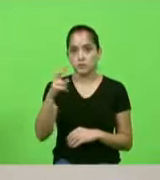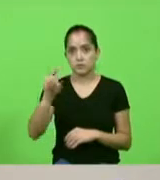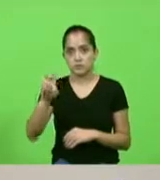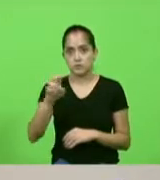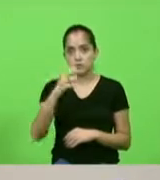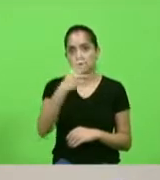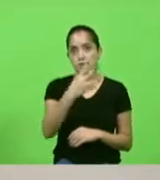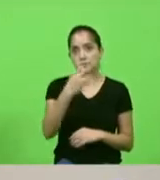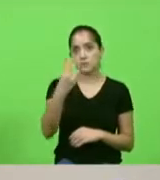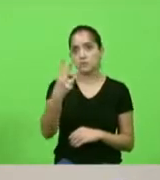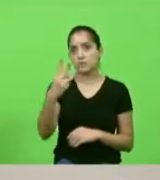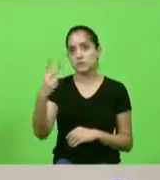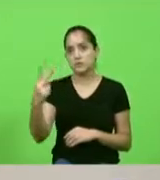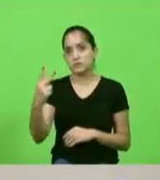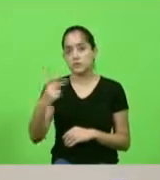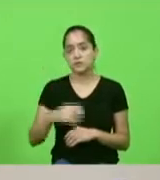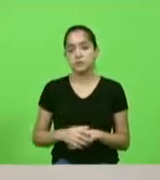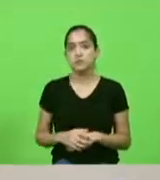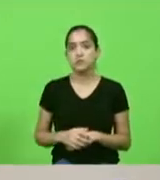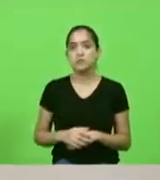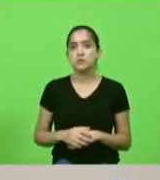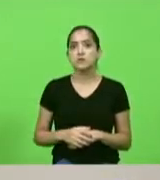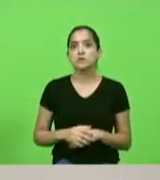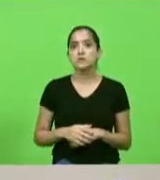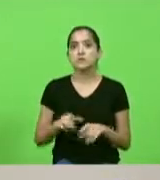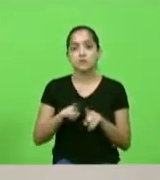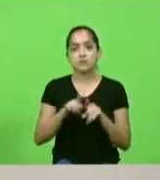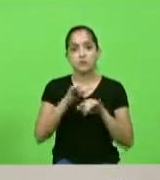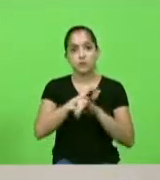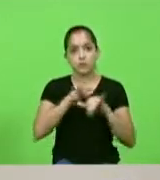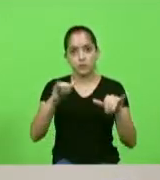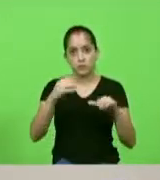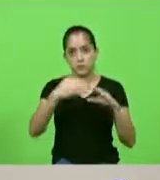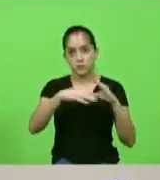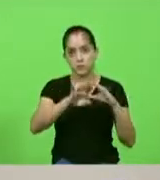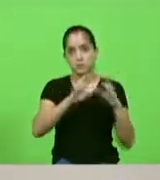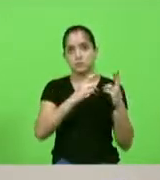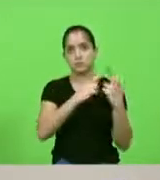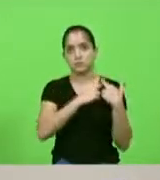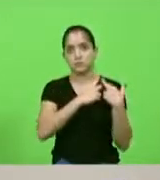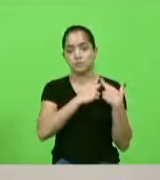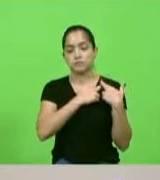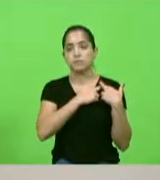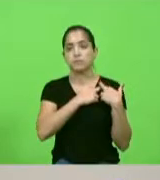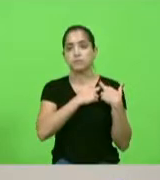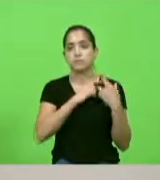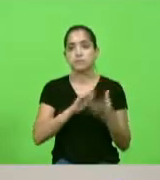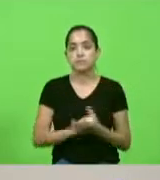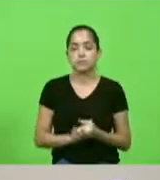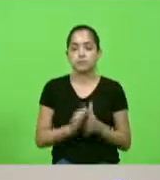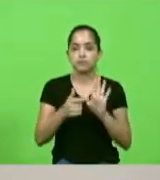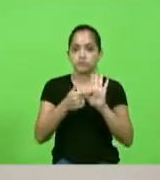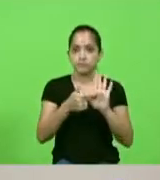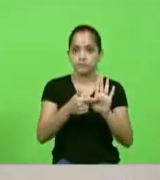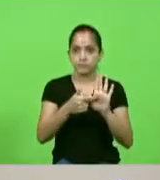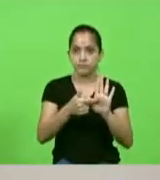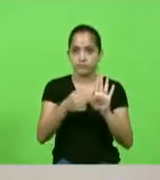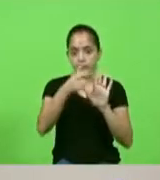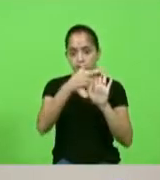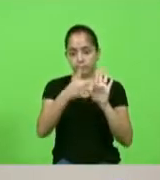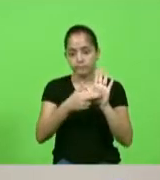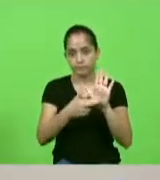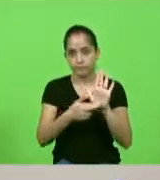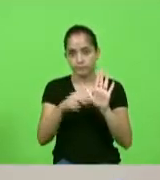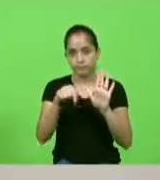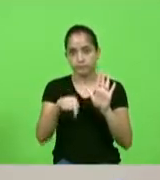432 esta presidência comunica que encaminhará aos destinatários conforme determina o regimento